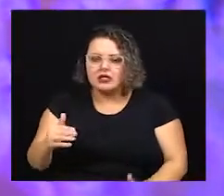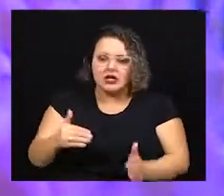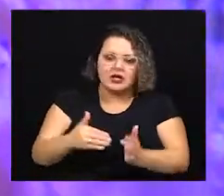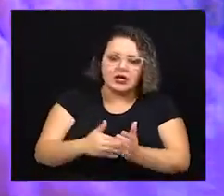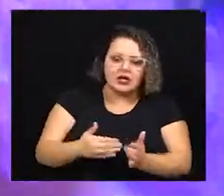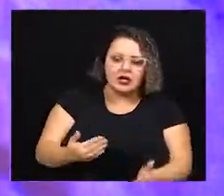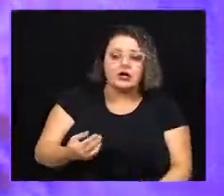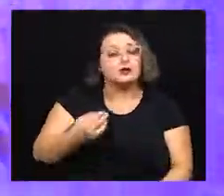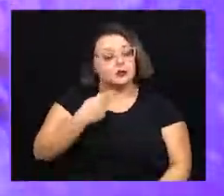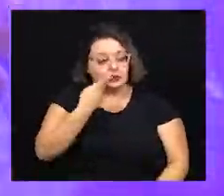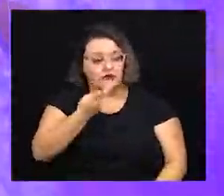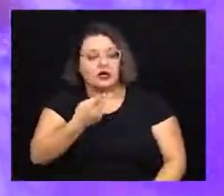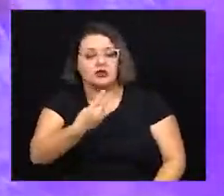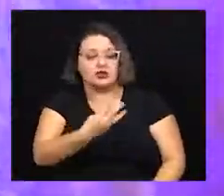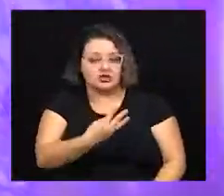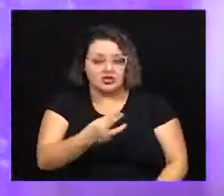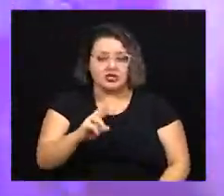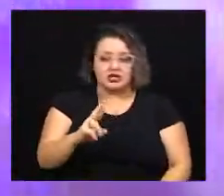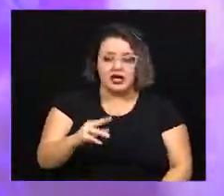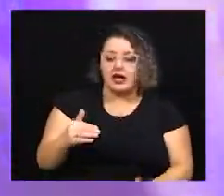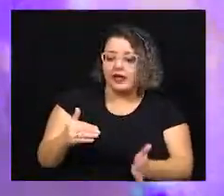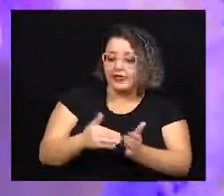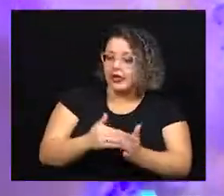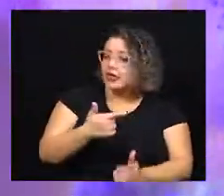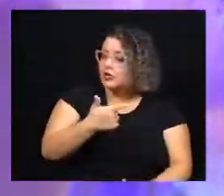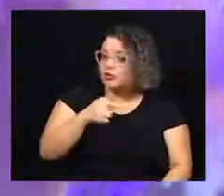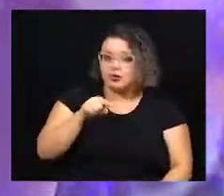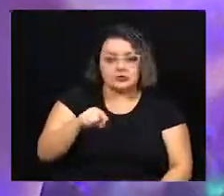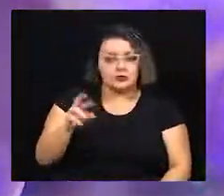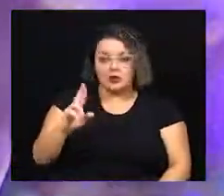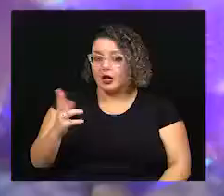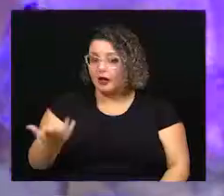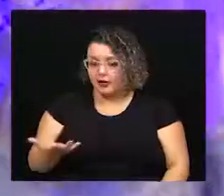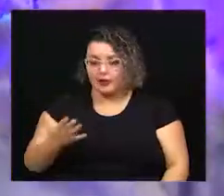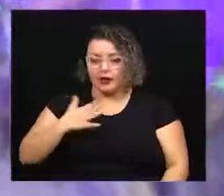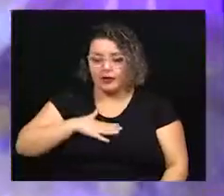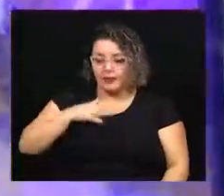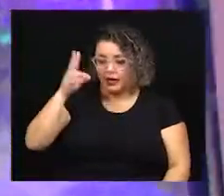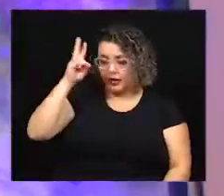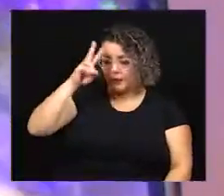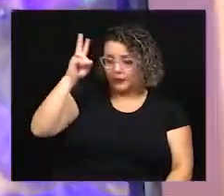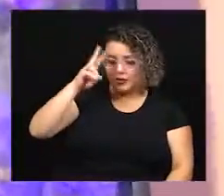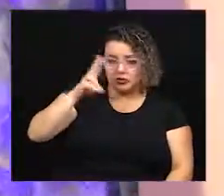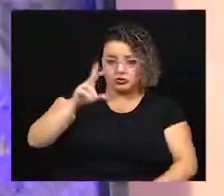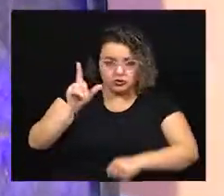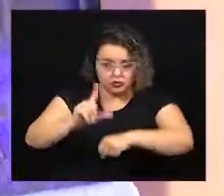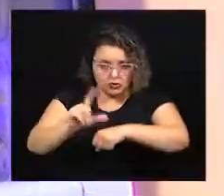falei, de 3 a 2 mil reais eu tenho peixe. Tá? A minha história no